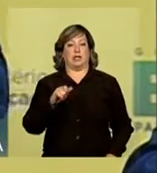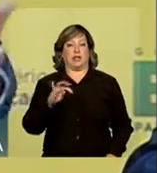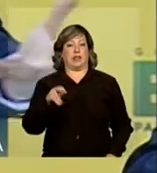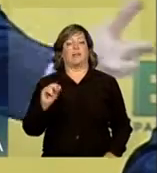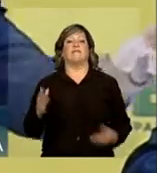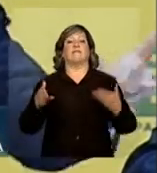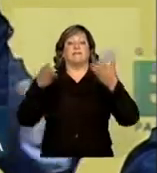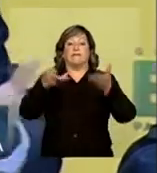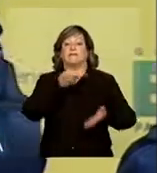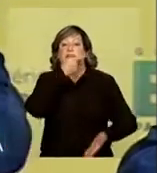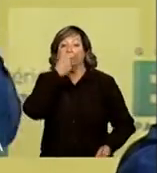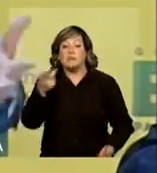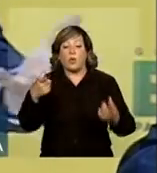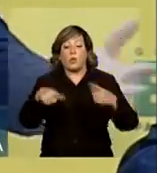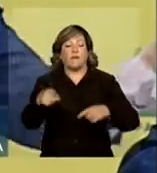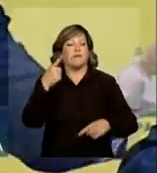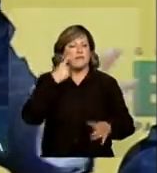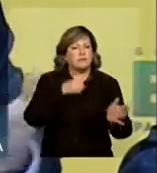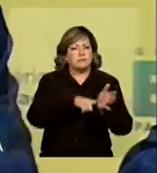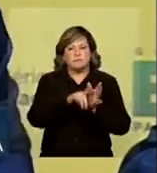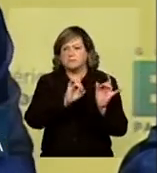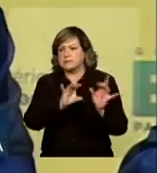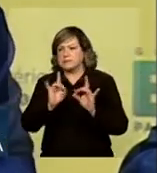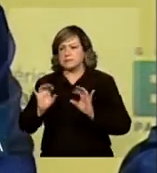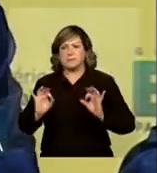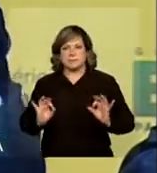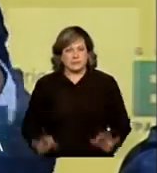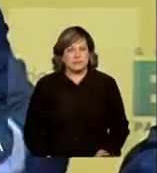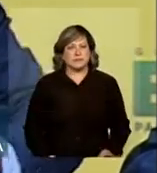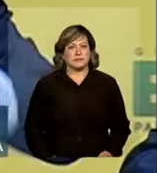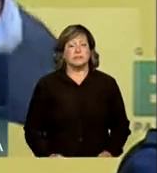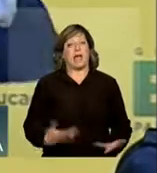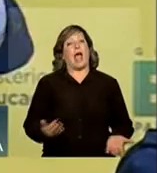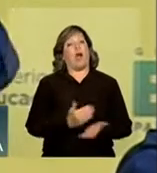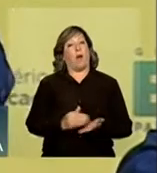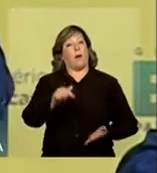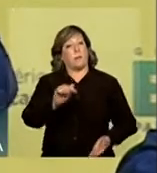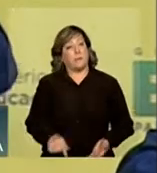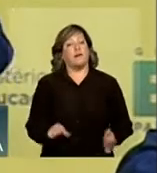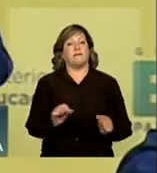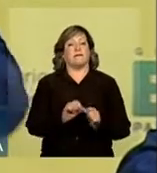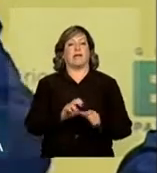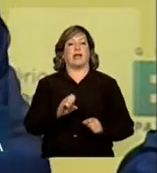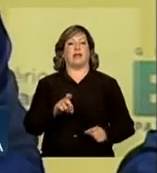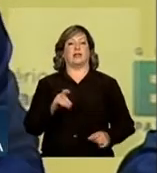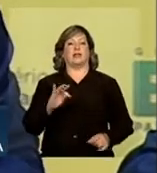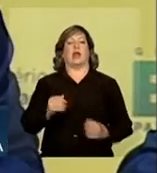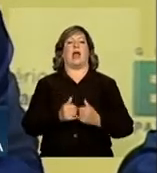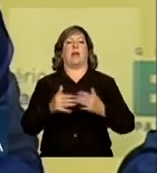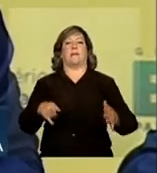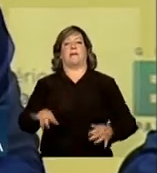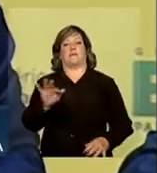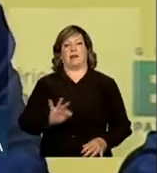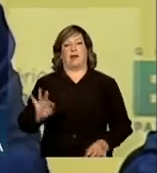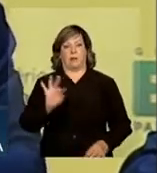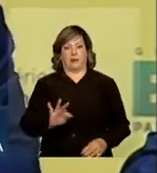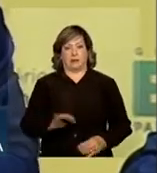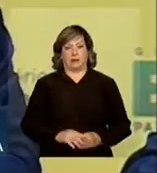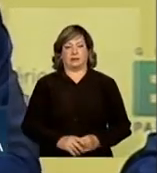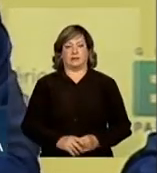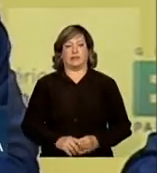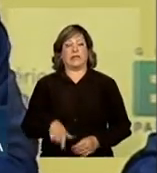bloco e vai verificar se essas condições efetivamente estão dadas a partir daí nós vamos fazer o edital para abrir as faculdades